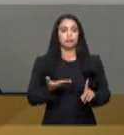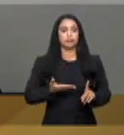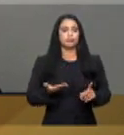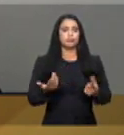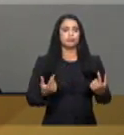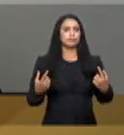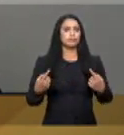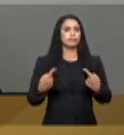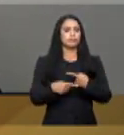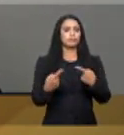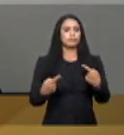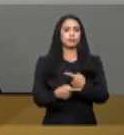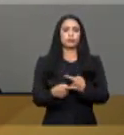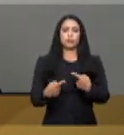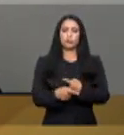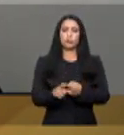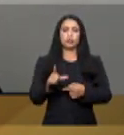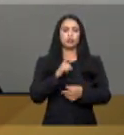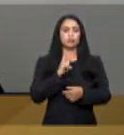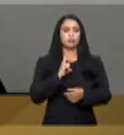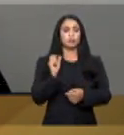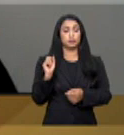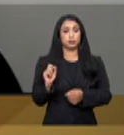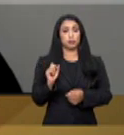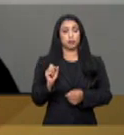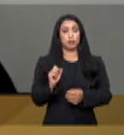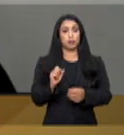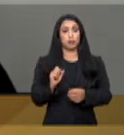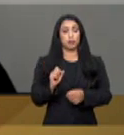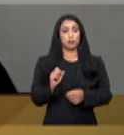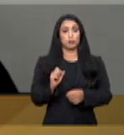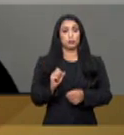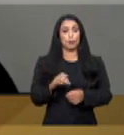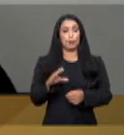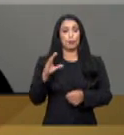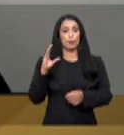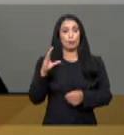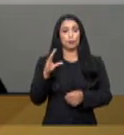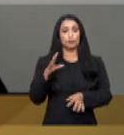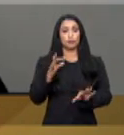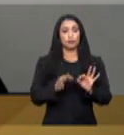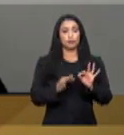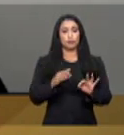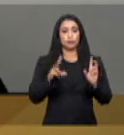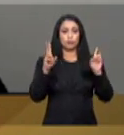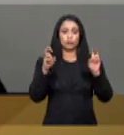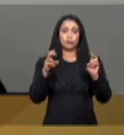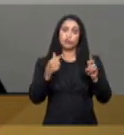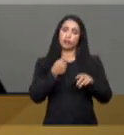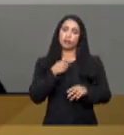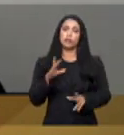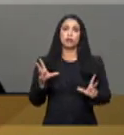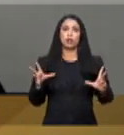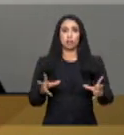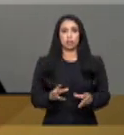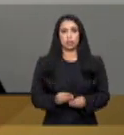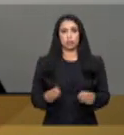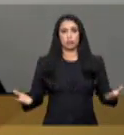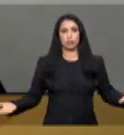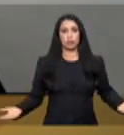contradição, obscuridade, erro material embargante e omissão no julgado nos termos que vou procurar resumir, senhor